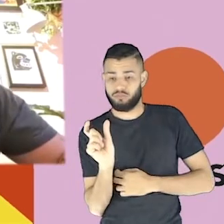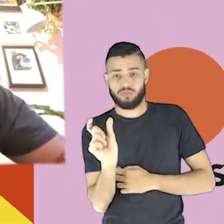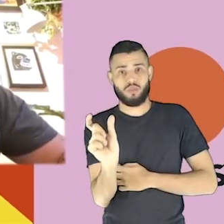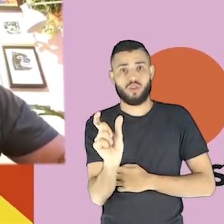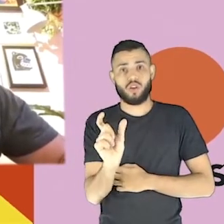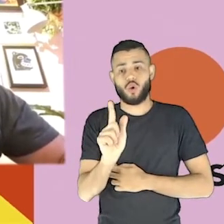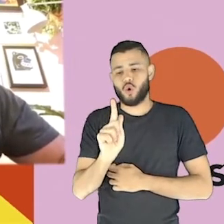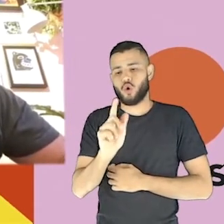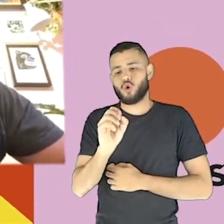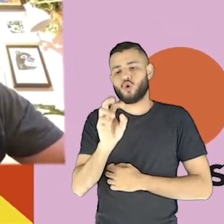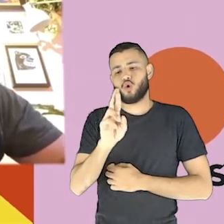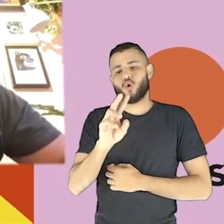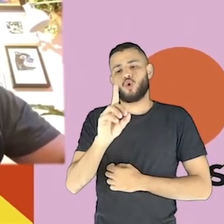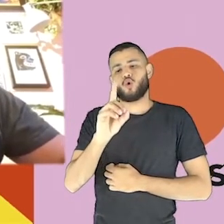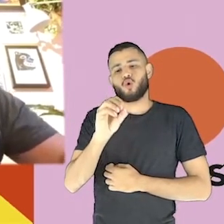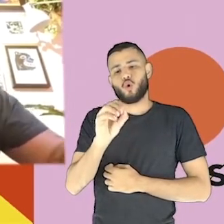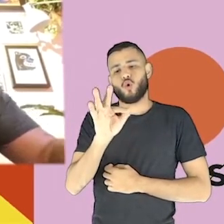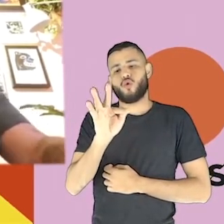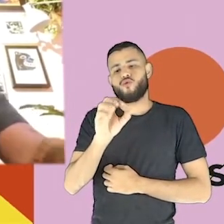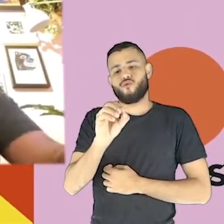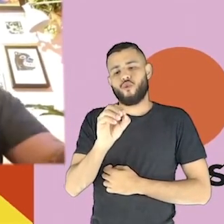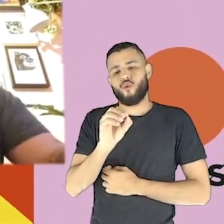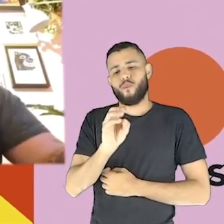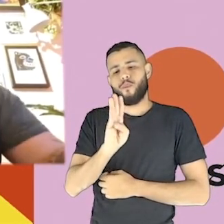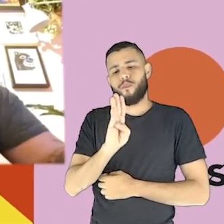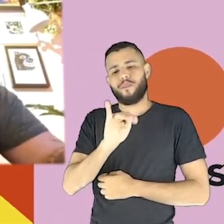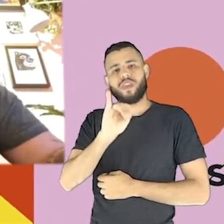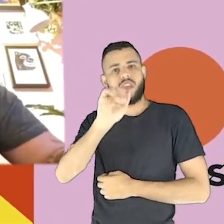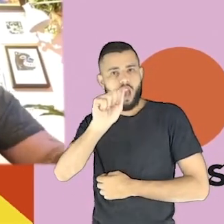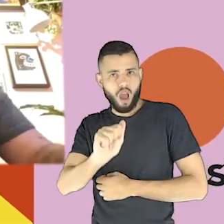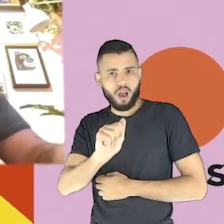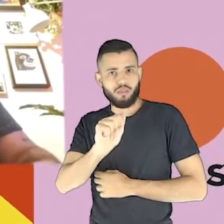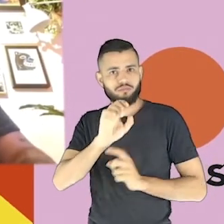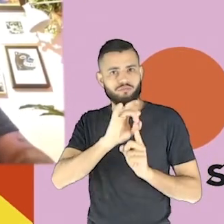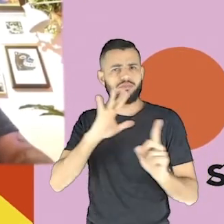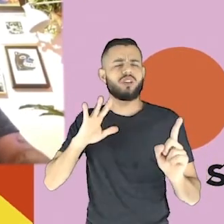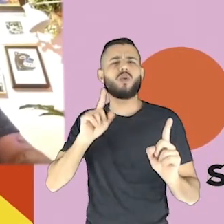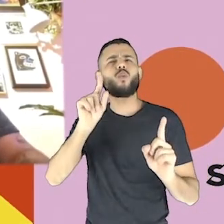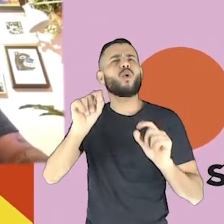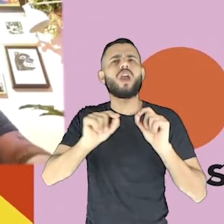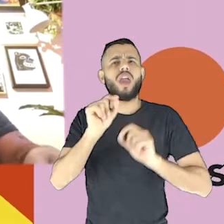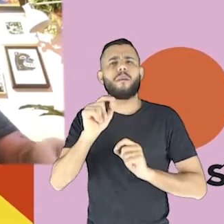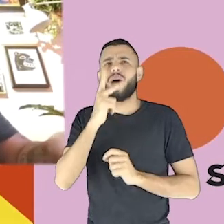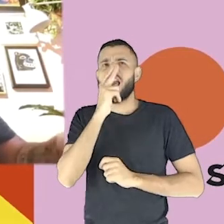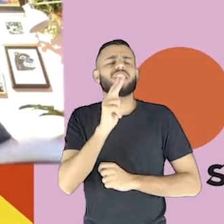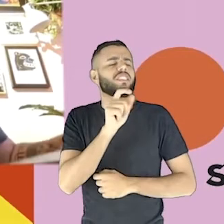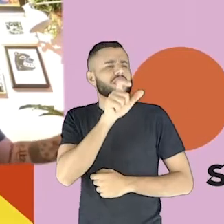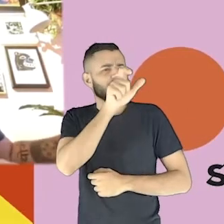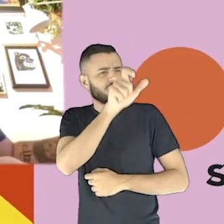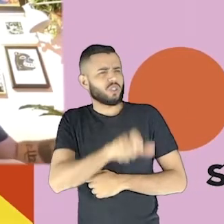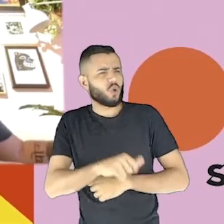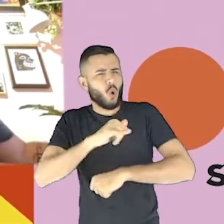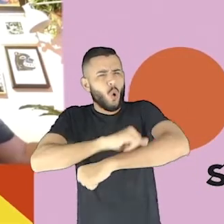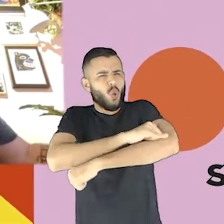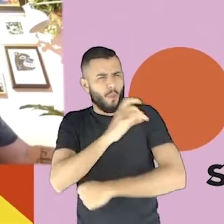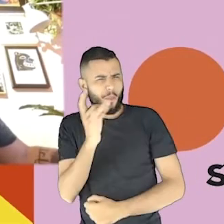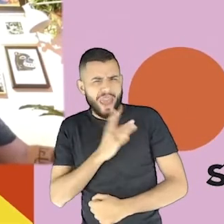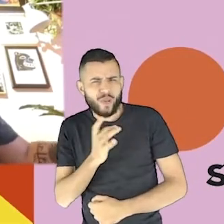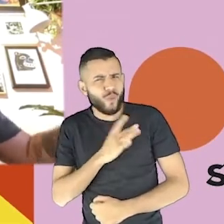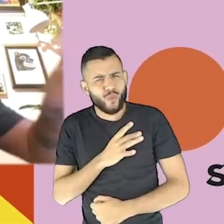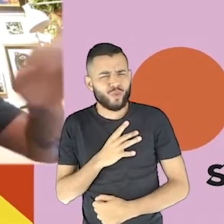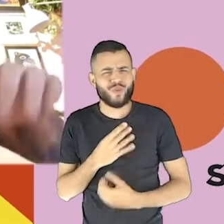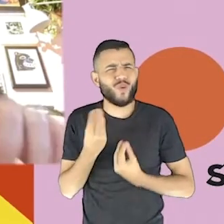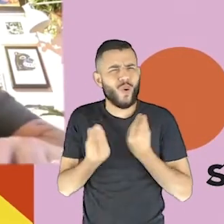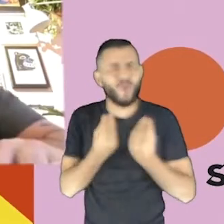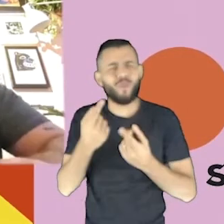gordofobia no dicionário, né, vai aparecer lá como gordofobia medo, medo de gordo. Conta um pouquinho para a gente como é